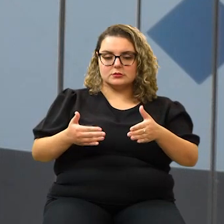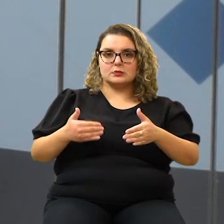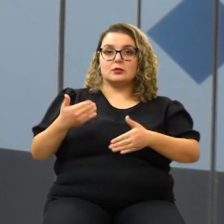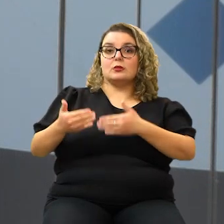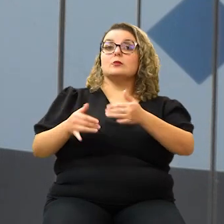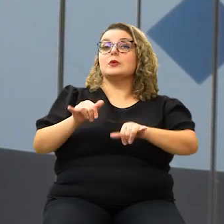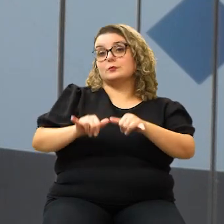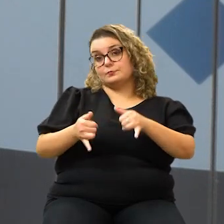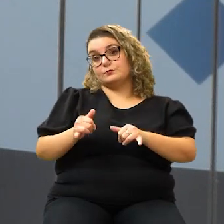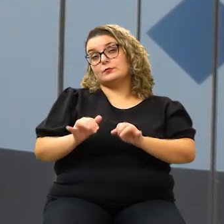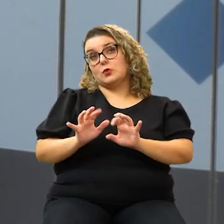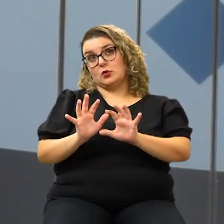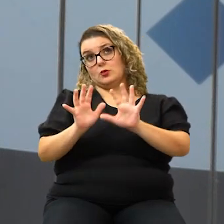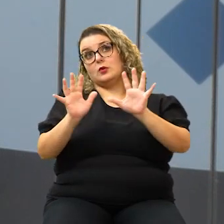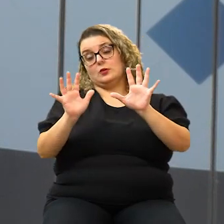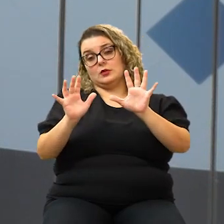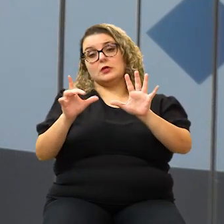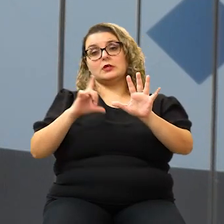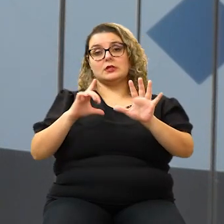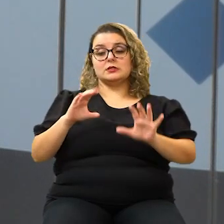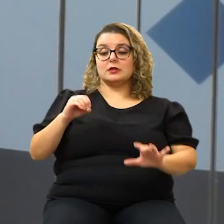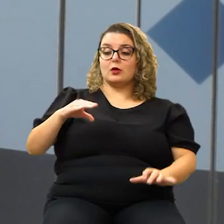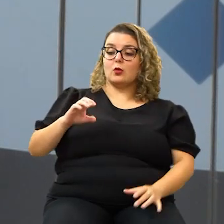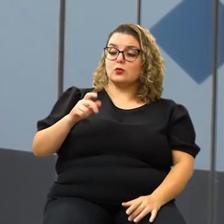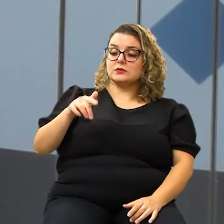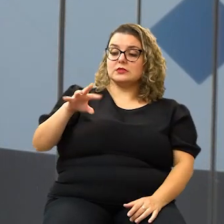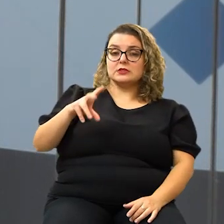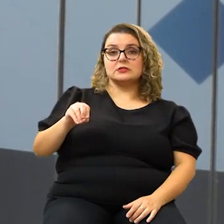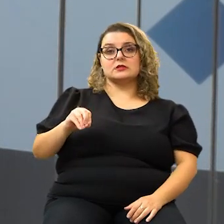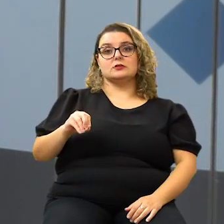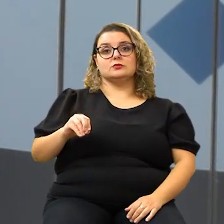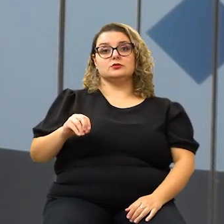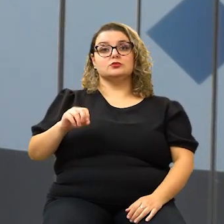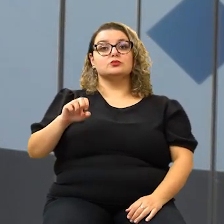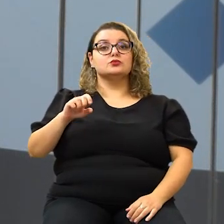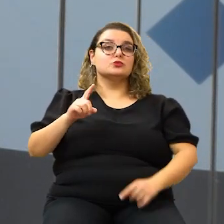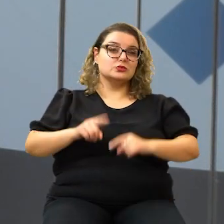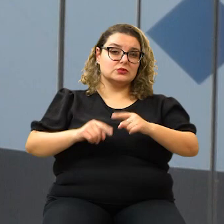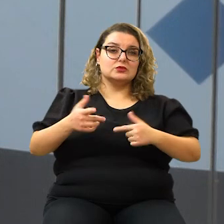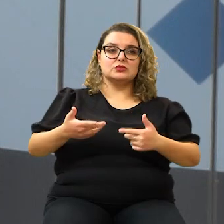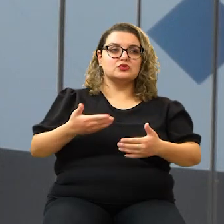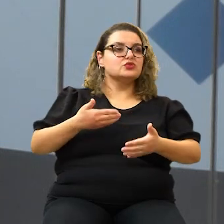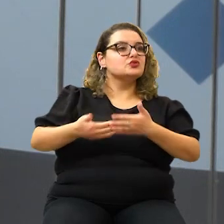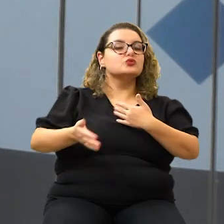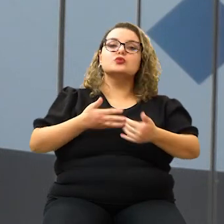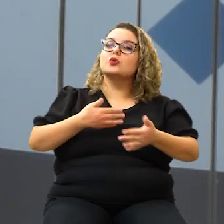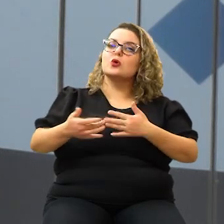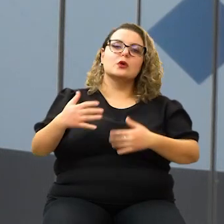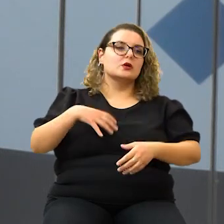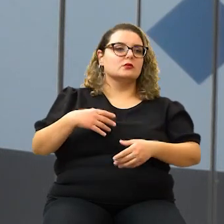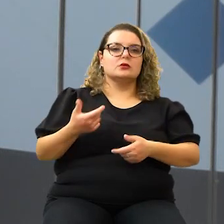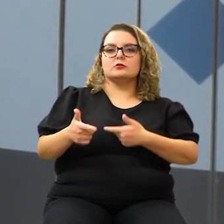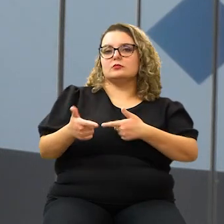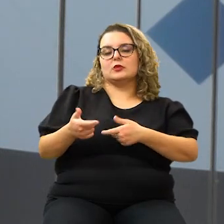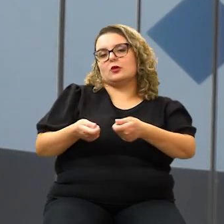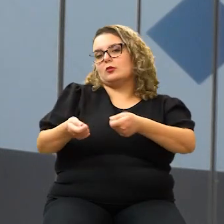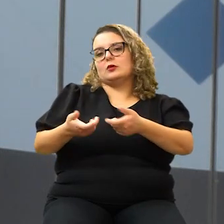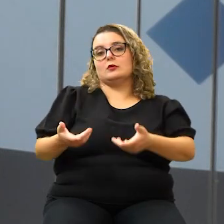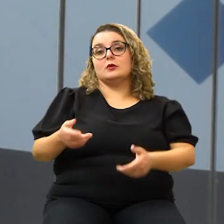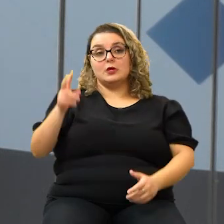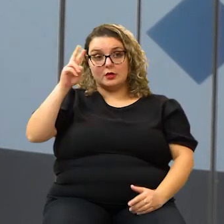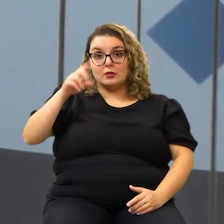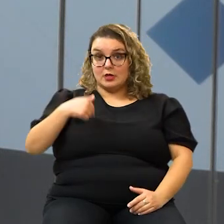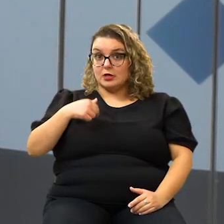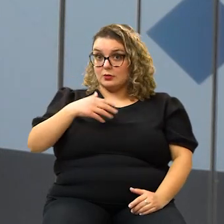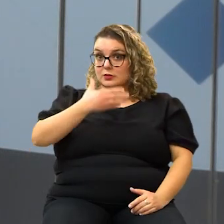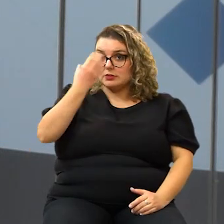processo químico na atmosfera que provoca essa concentração desses elementos de forma desenfreada. Vale lembrar, eu já estava